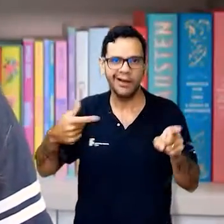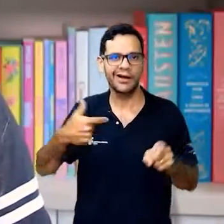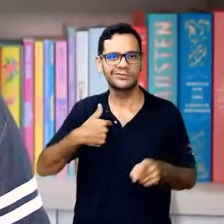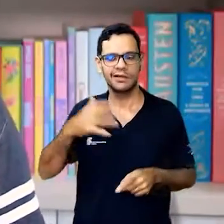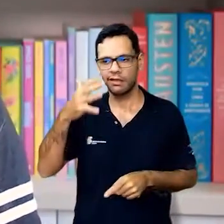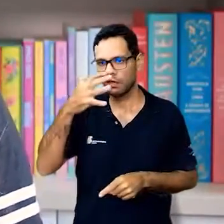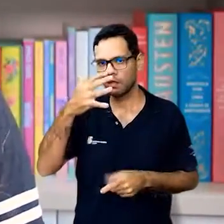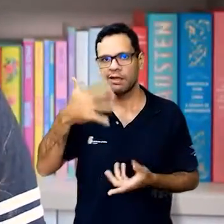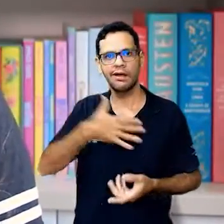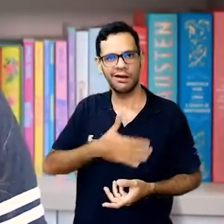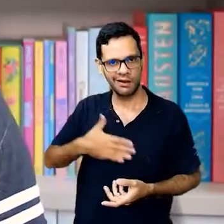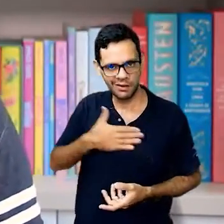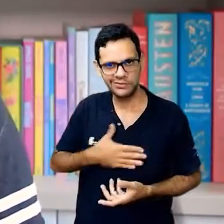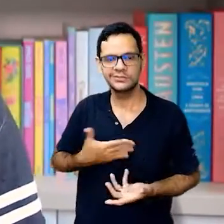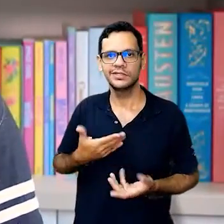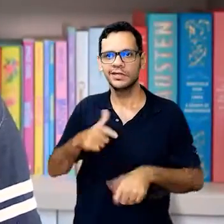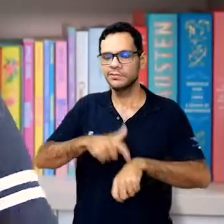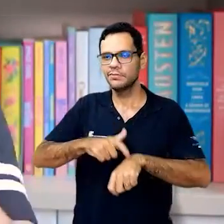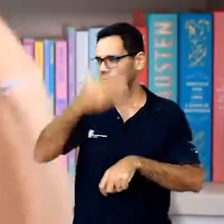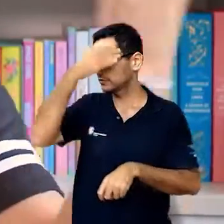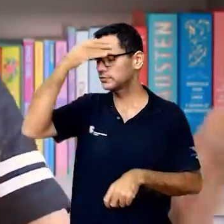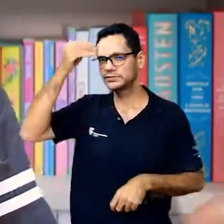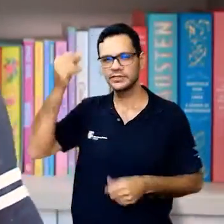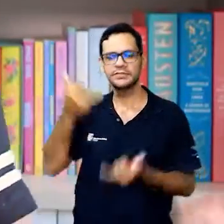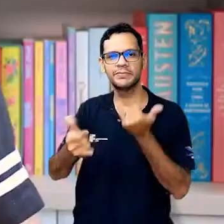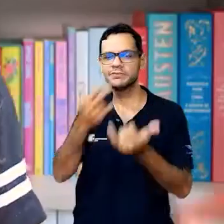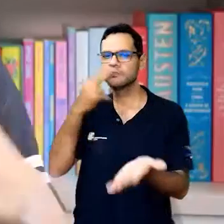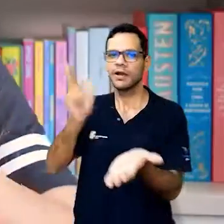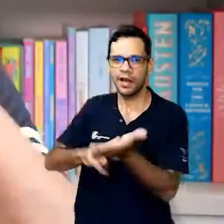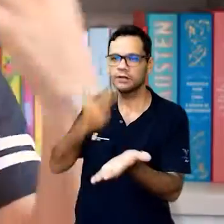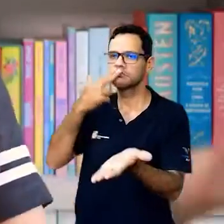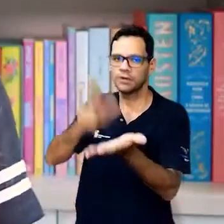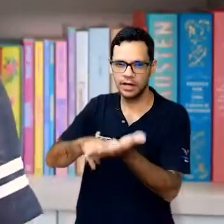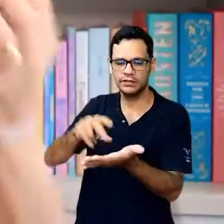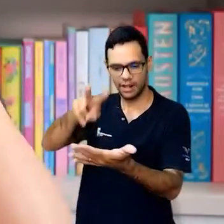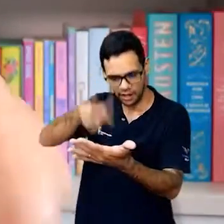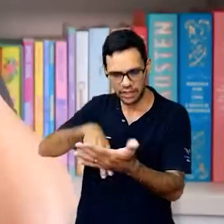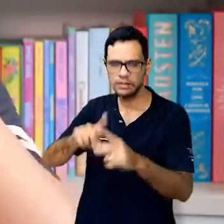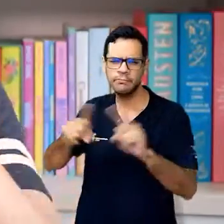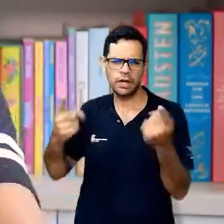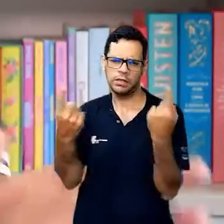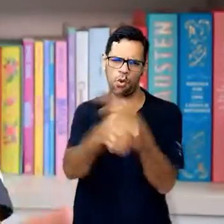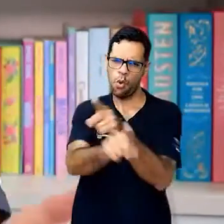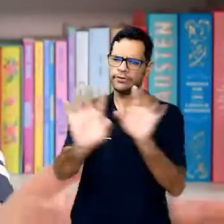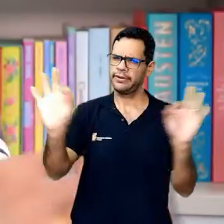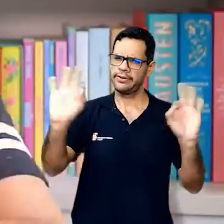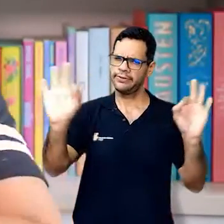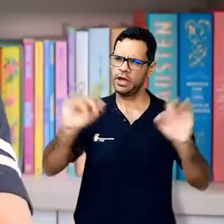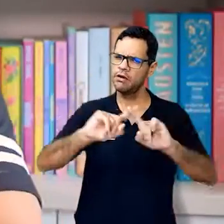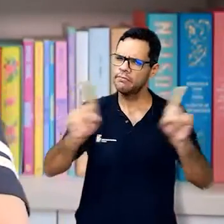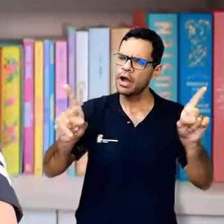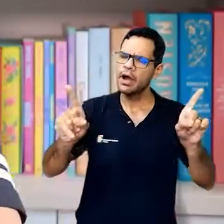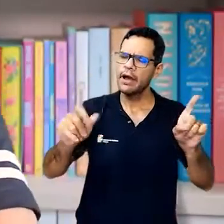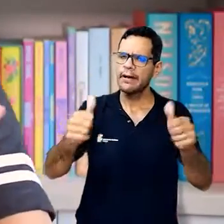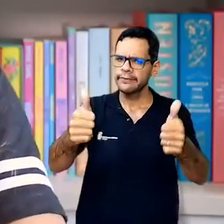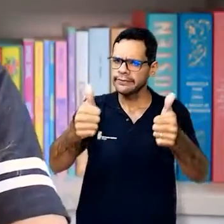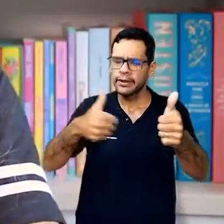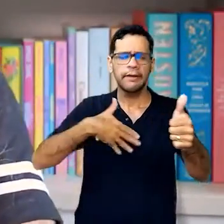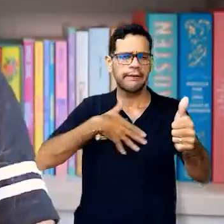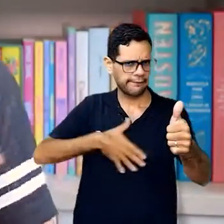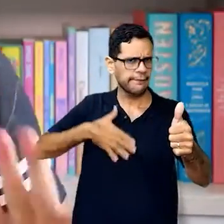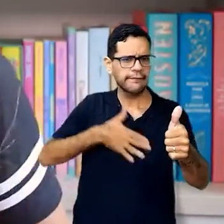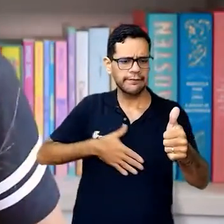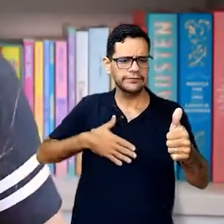Basicamente. Mas eu fiquei totalmente fascinada. Eu acho que teve um momento que eu até esqueci que eu tava lendo cartas, sabe? E eu não tenho nada contra esse tipo de livro também,